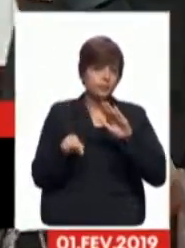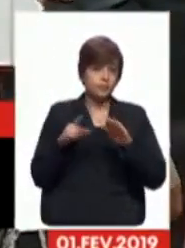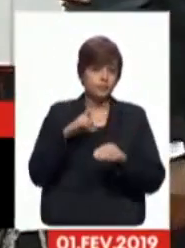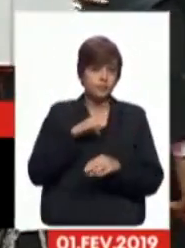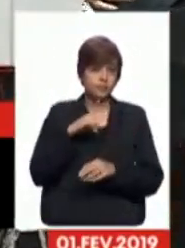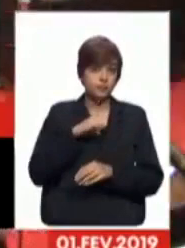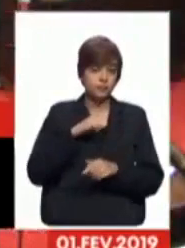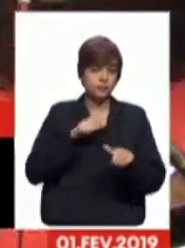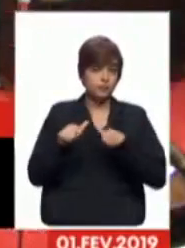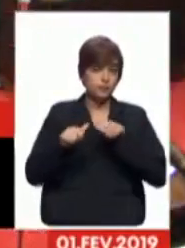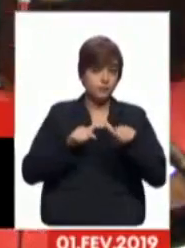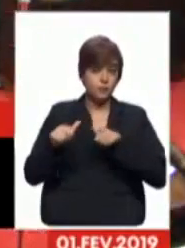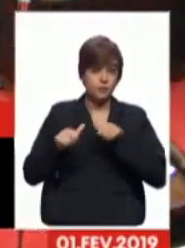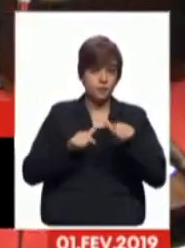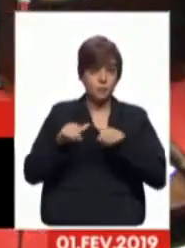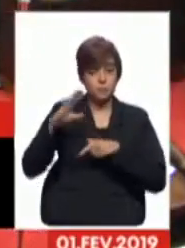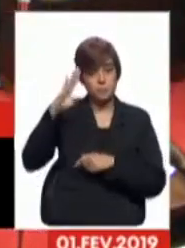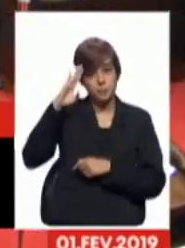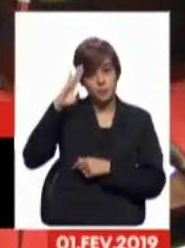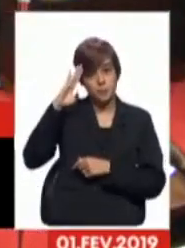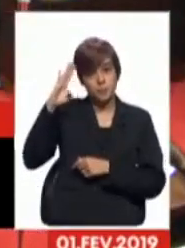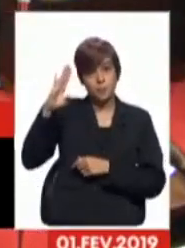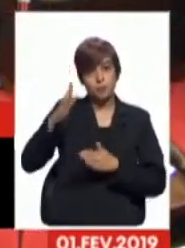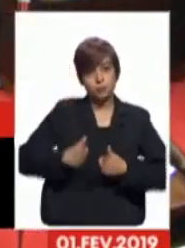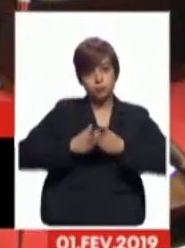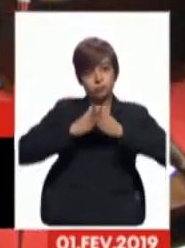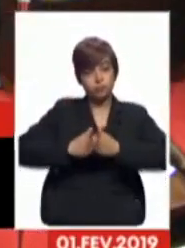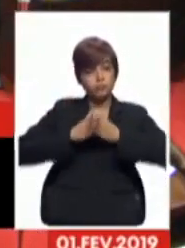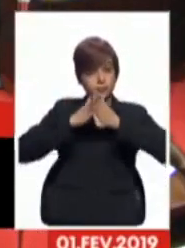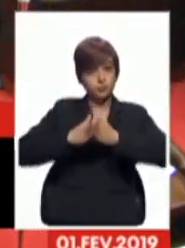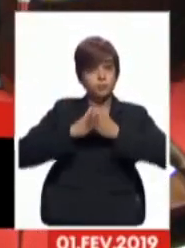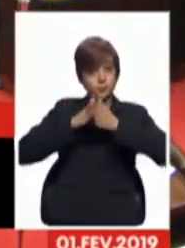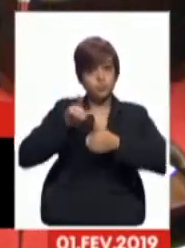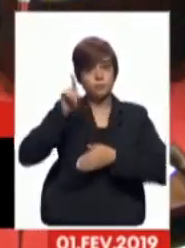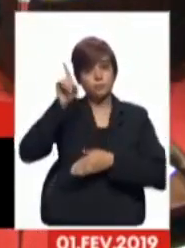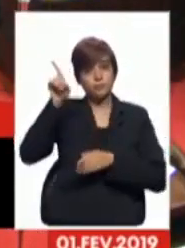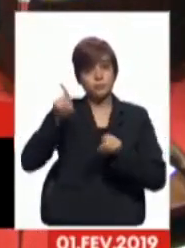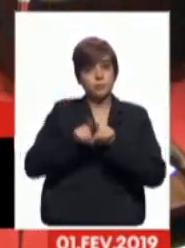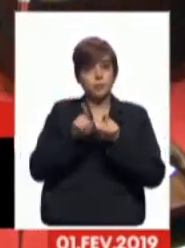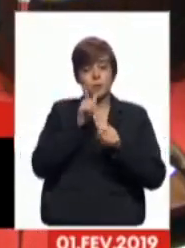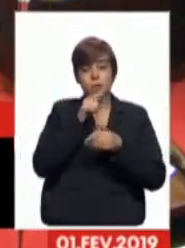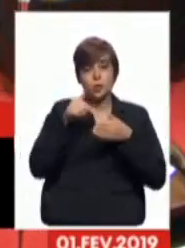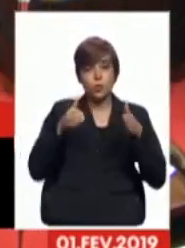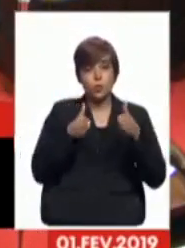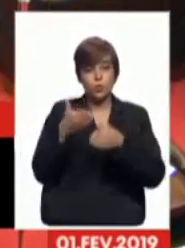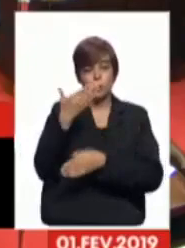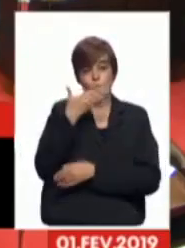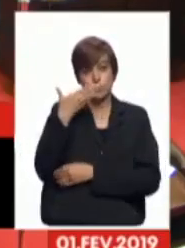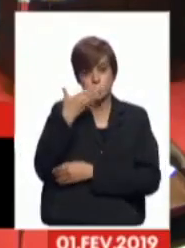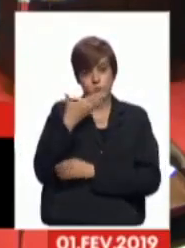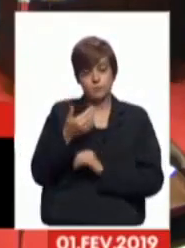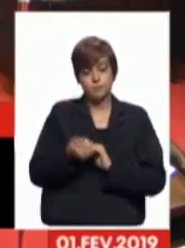atuação principalmente nas regiões do Jequitinhonha, Mucuri e também no Rio Doce.